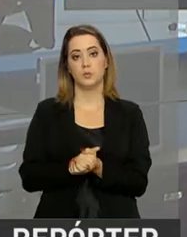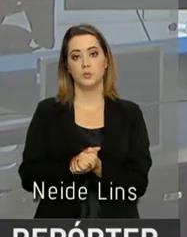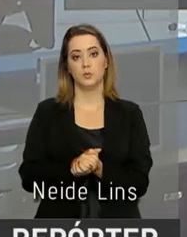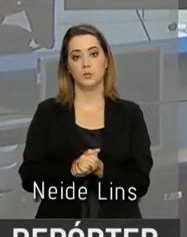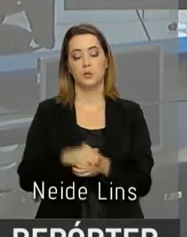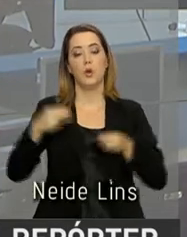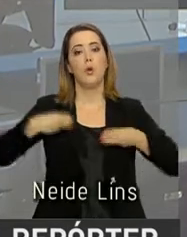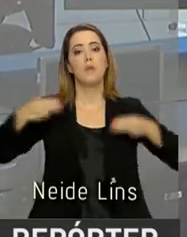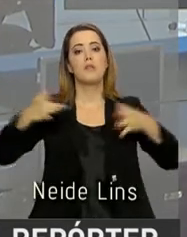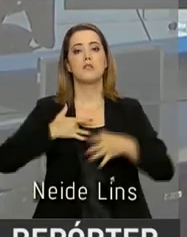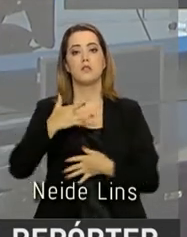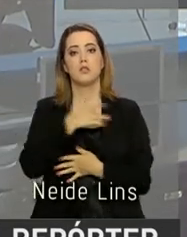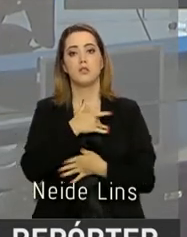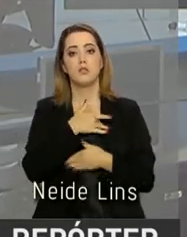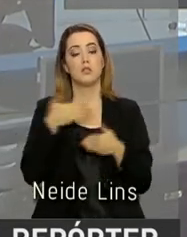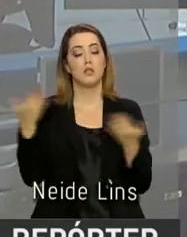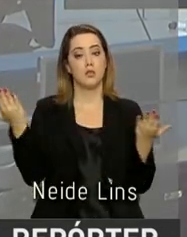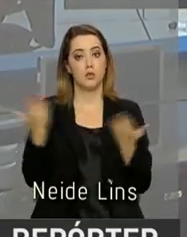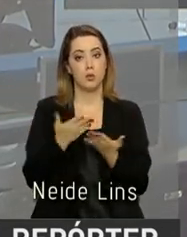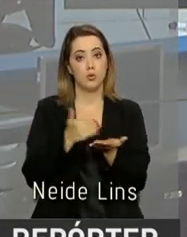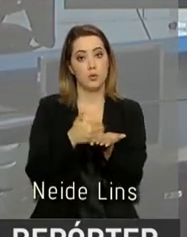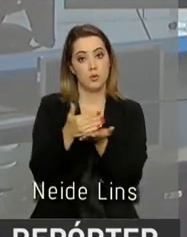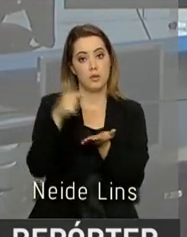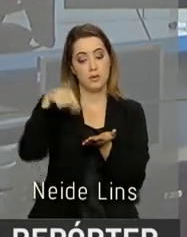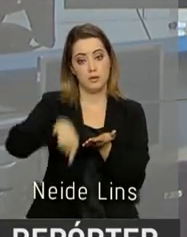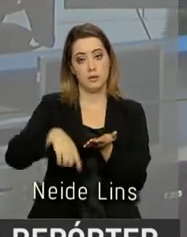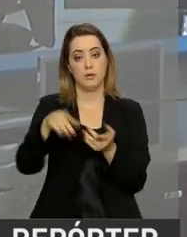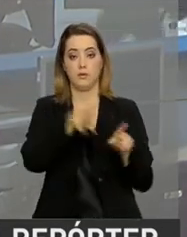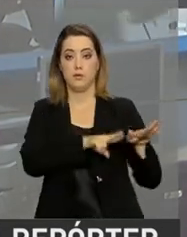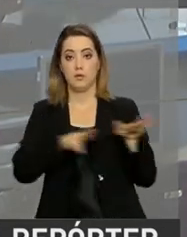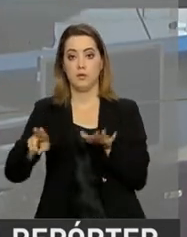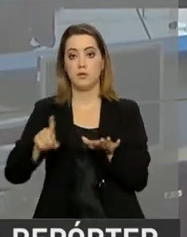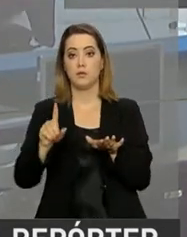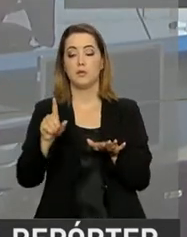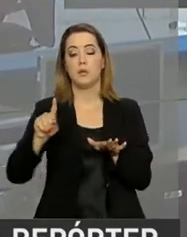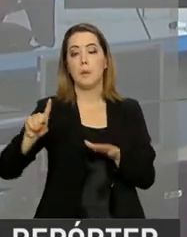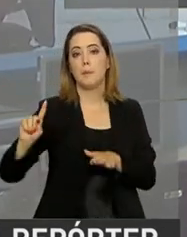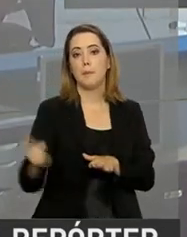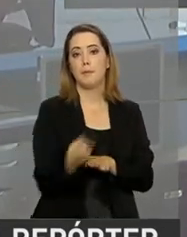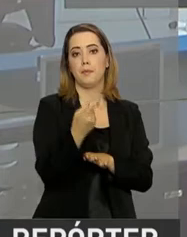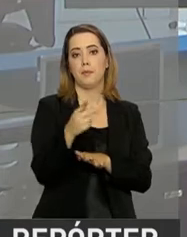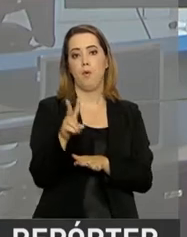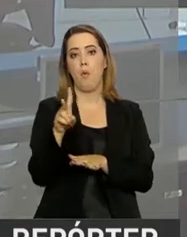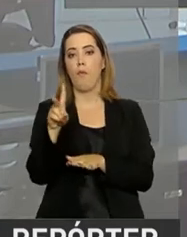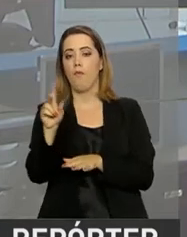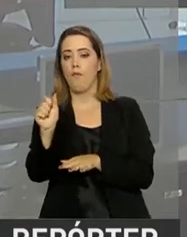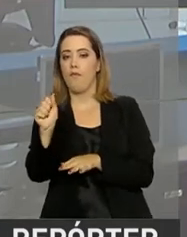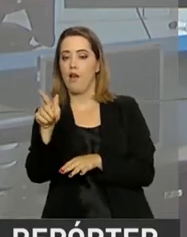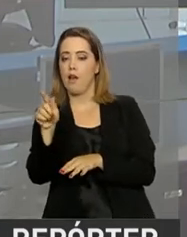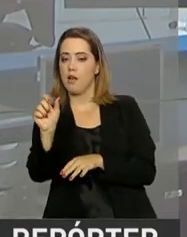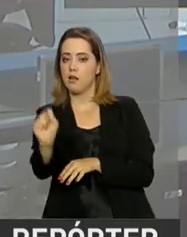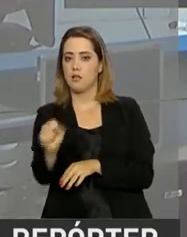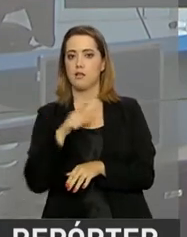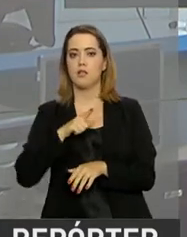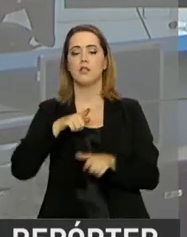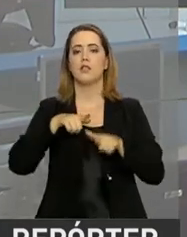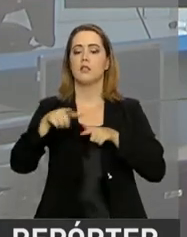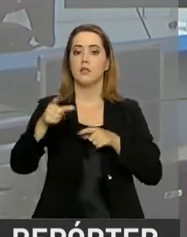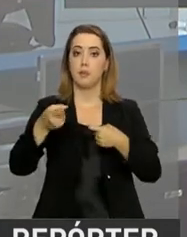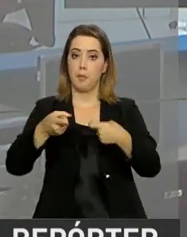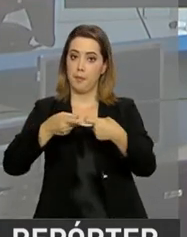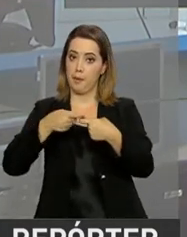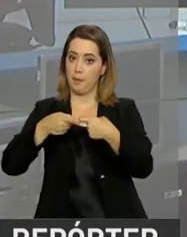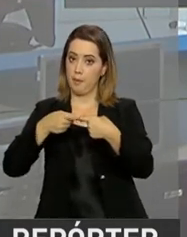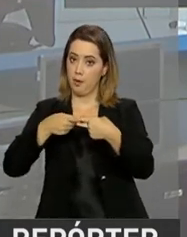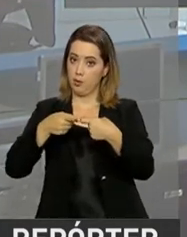O Ministério da Saúde vai abrir nesta semana 1.000 vagas para profissionais brasileiros no programa Mais Médicos. A intenção do governo